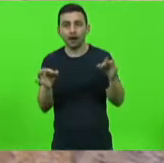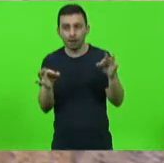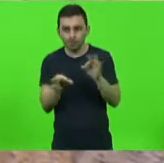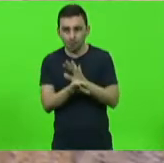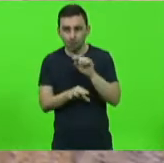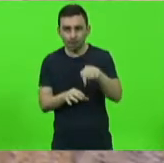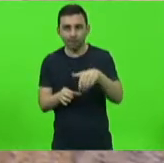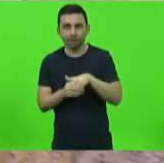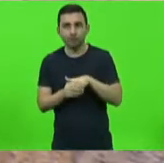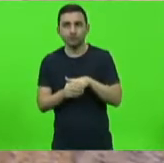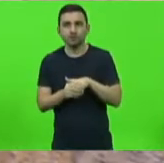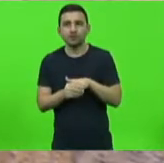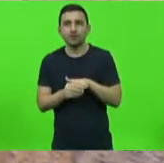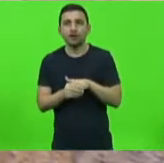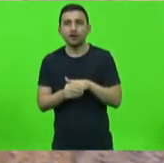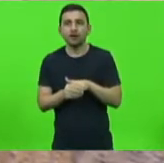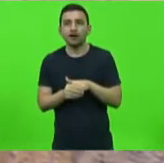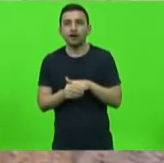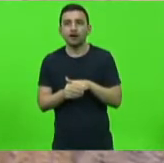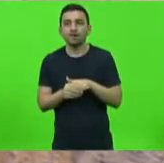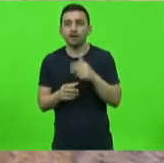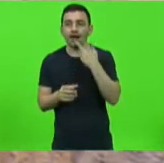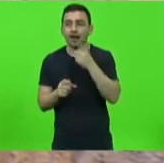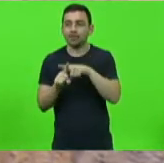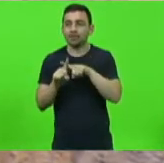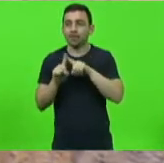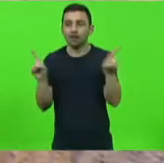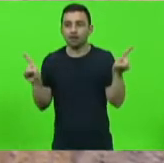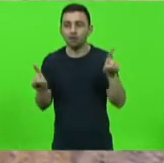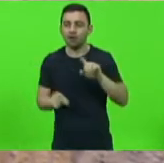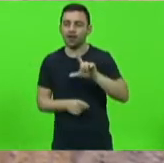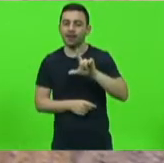votação, nós vamos dizer não para a linear aqui dentro.